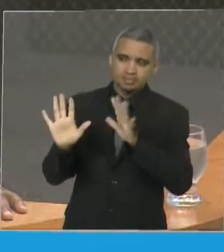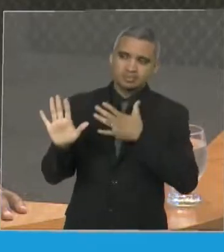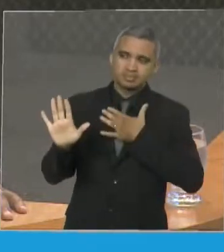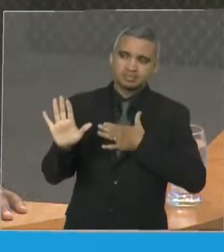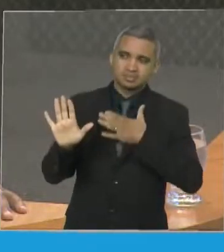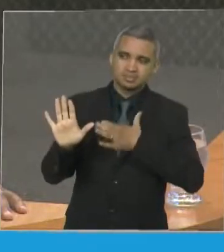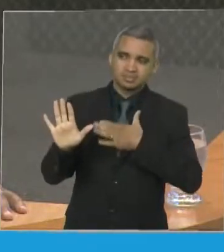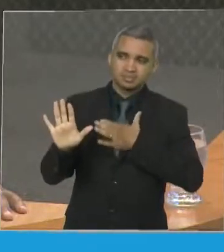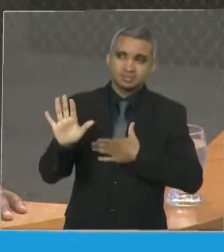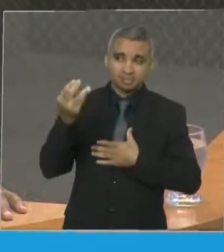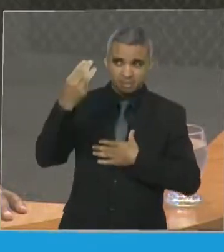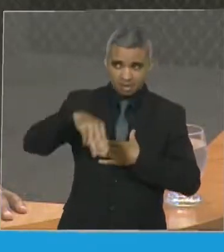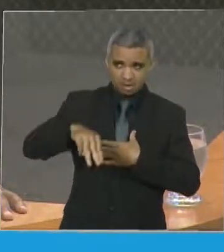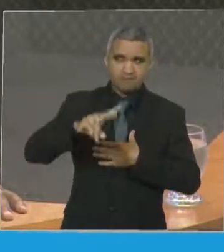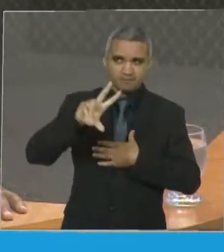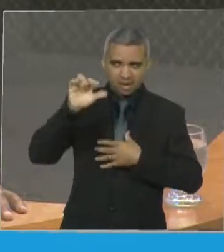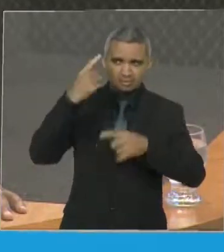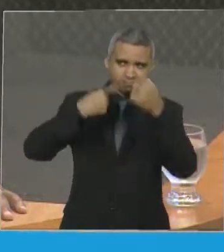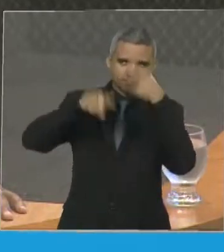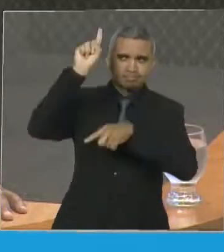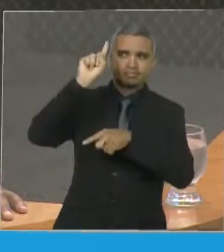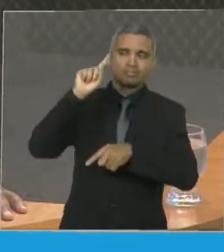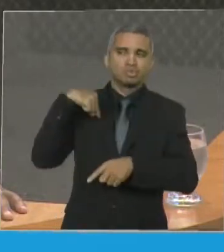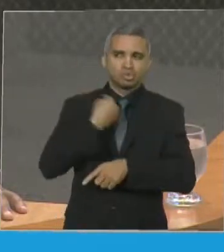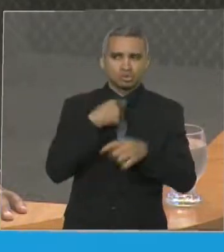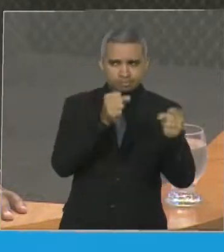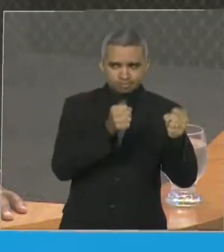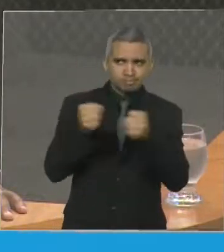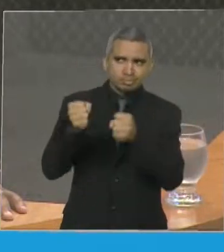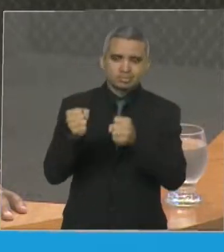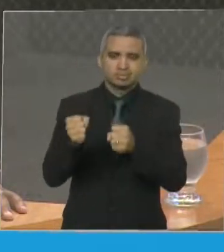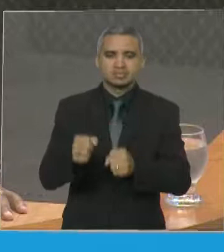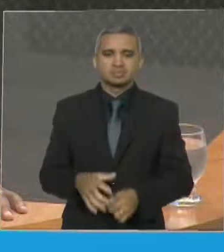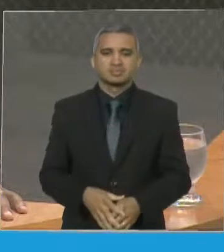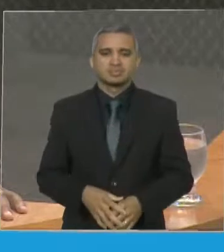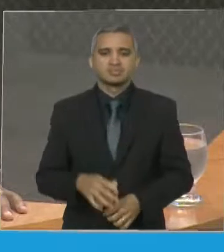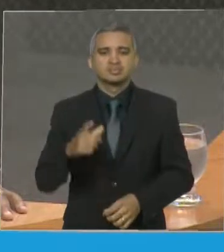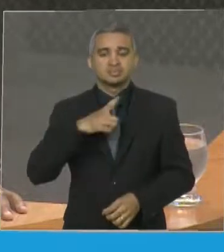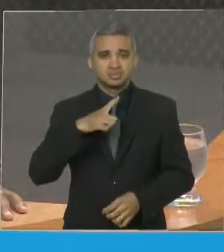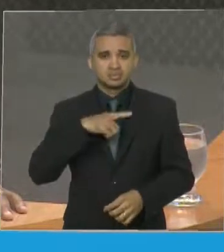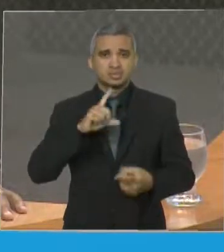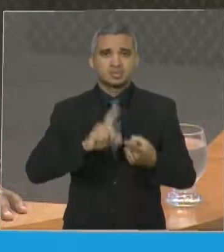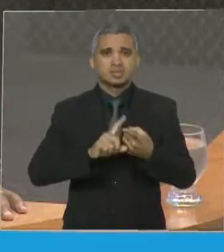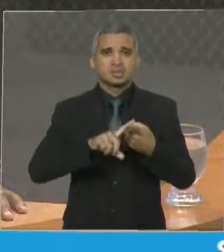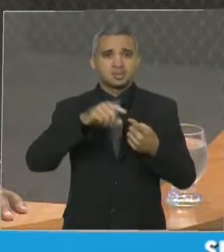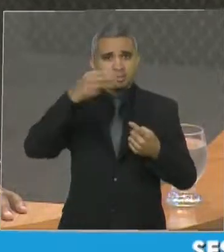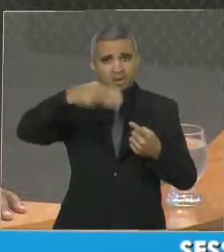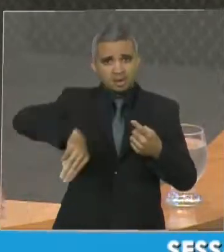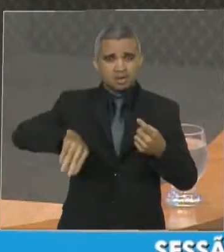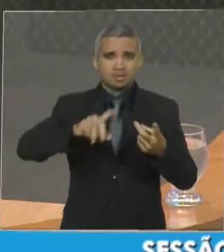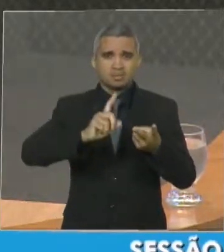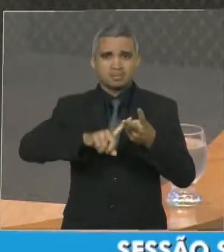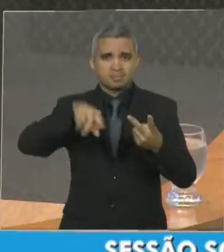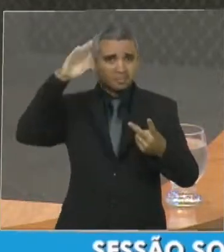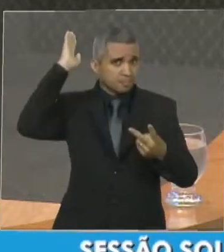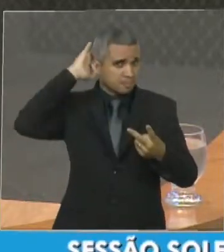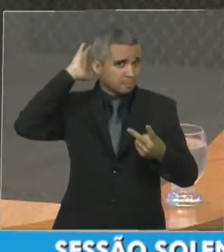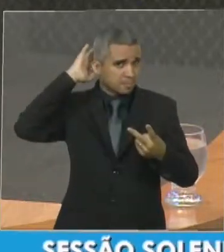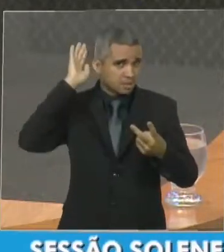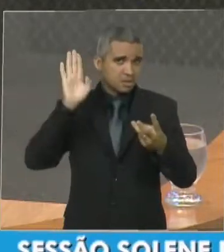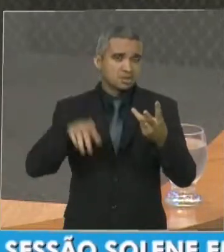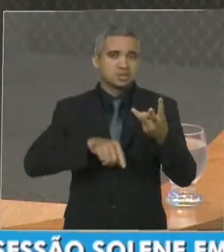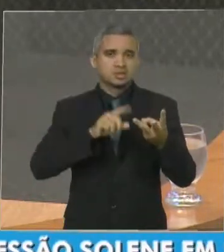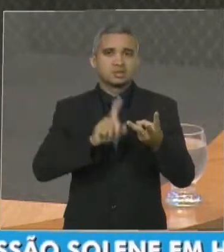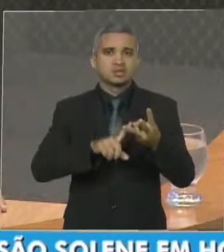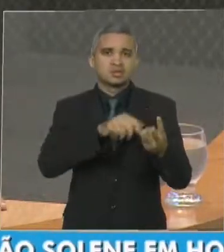mundo. Nós temos aqui o Matopiba, que é Maranhão, Pará, Piauí e Bahia.